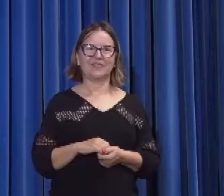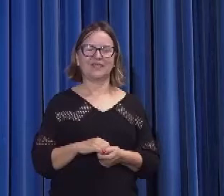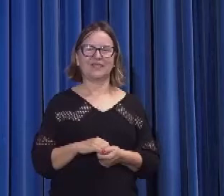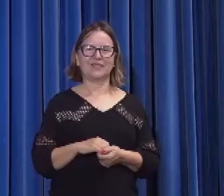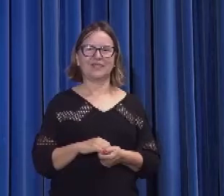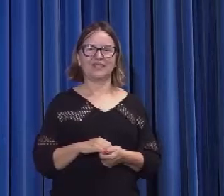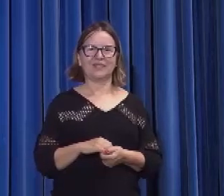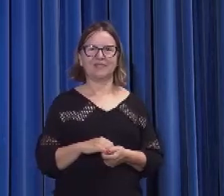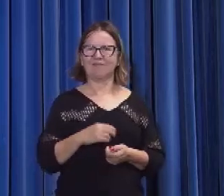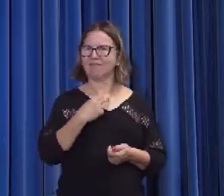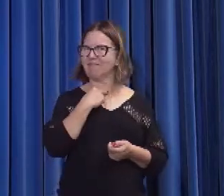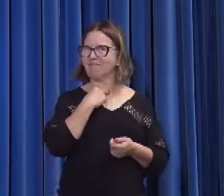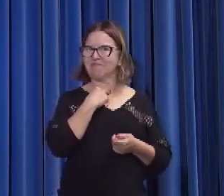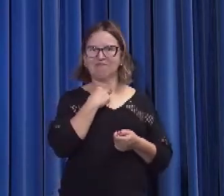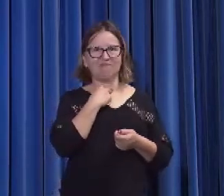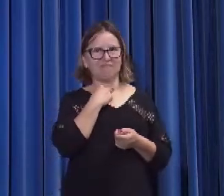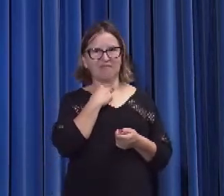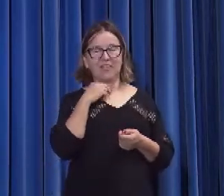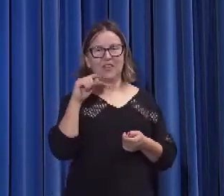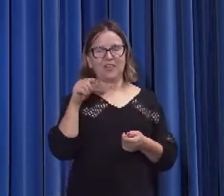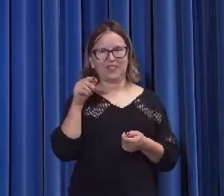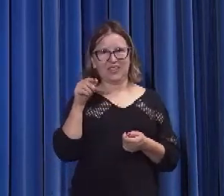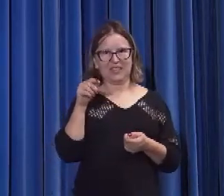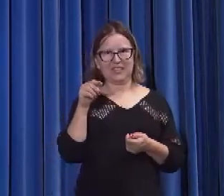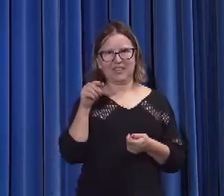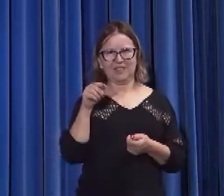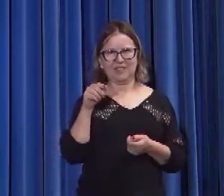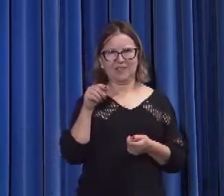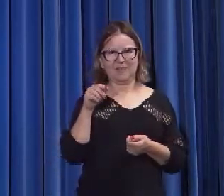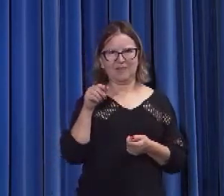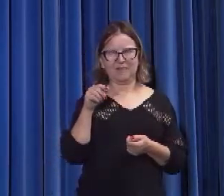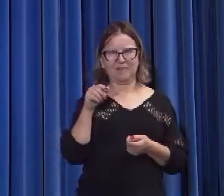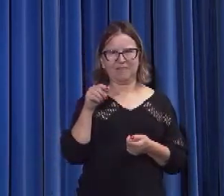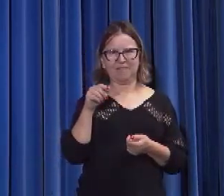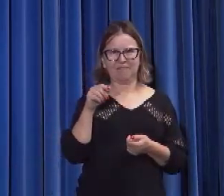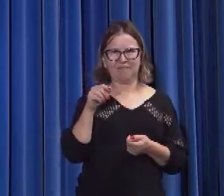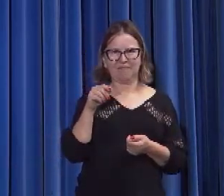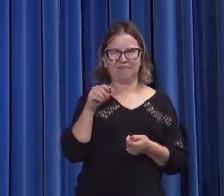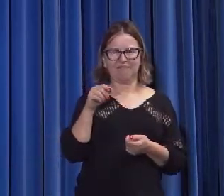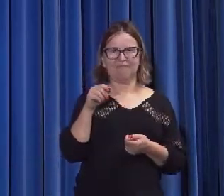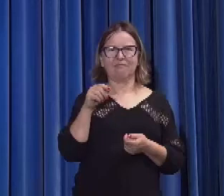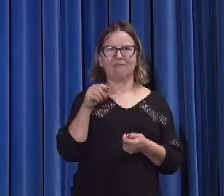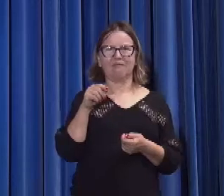Não é possível você passar diretamente da tribulação para a esperança.